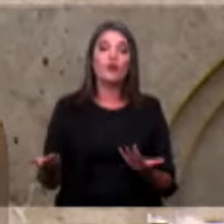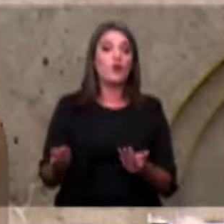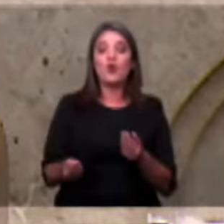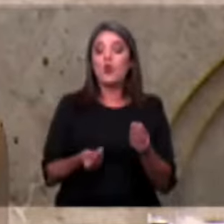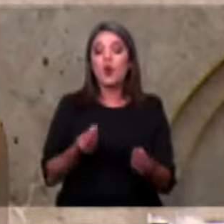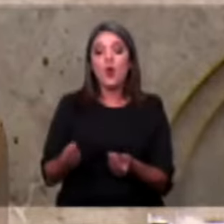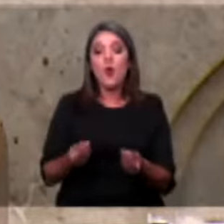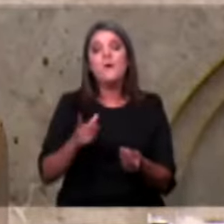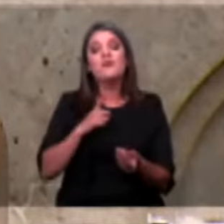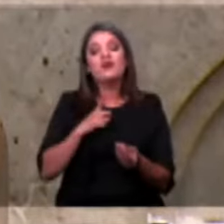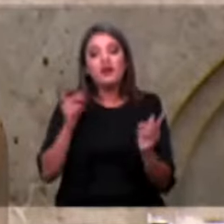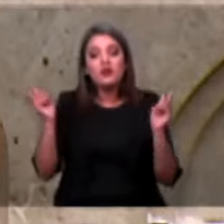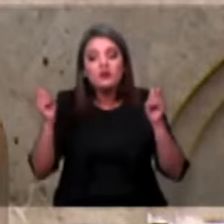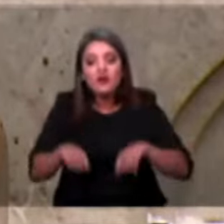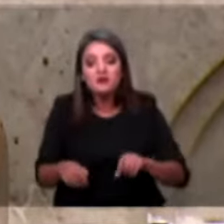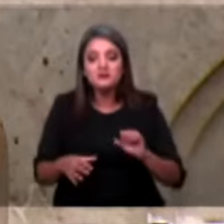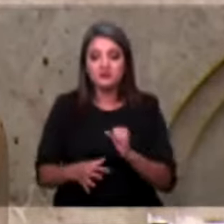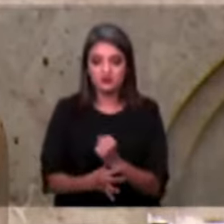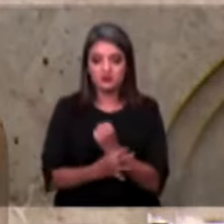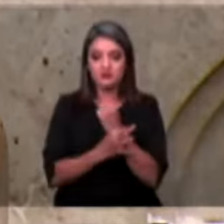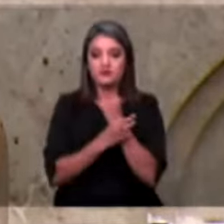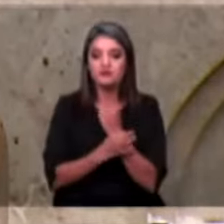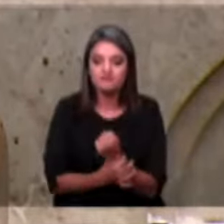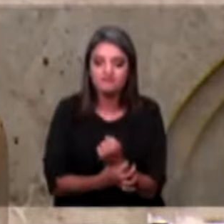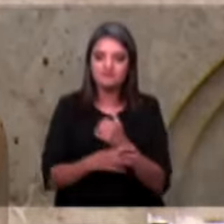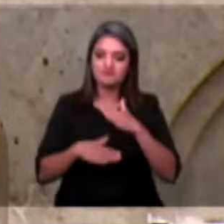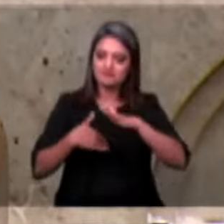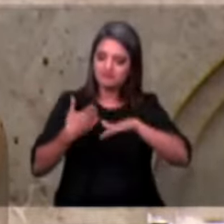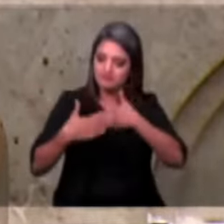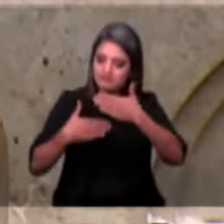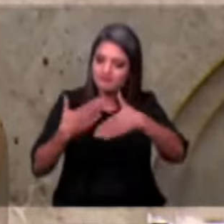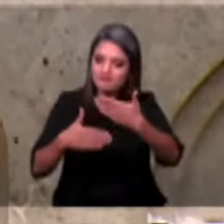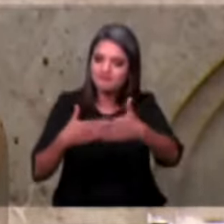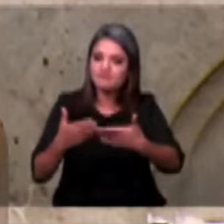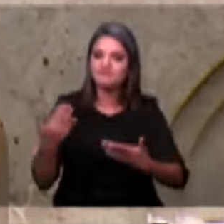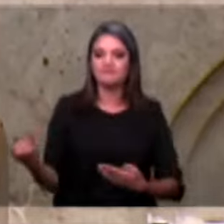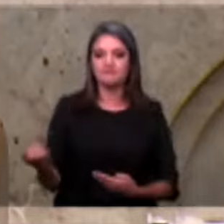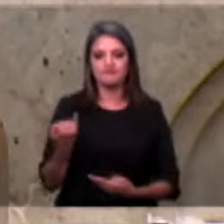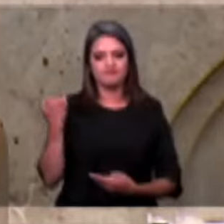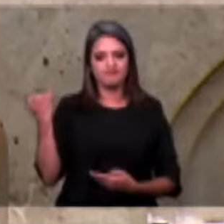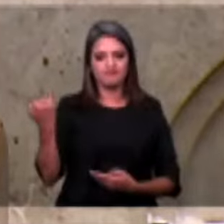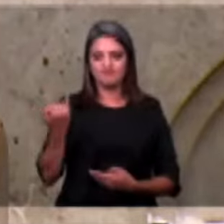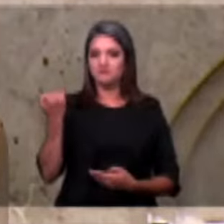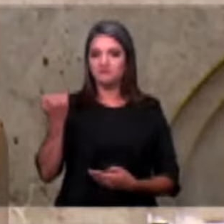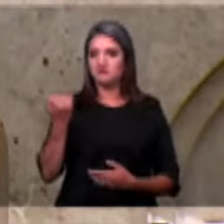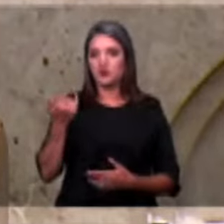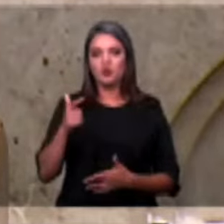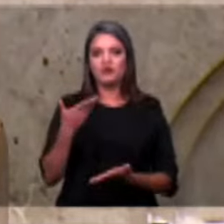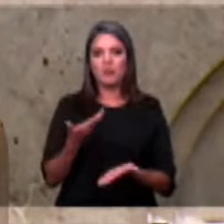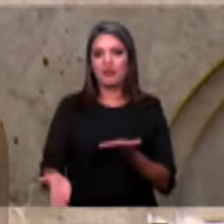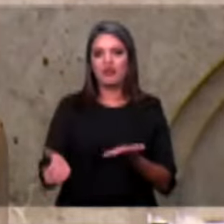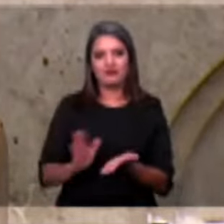modo a viabilizar e garantir avanços civilizatórios, sem quaisquer retrocessos.